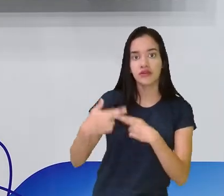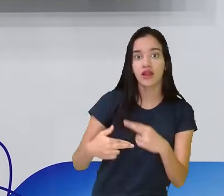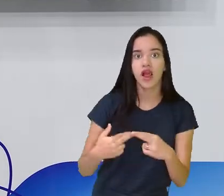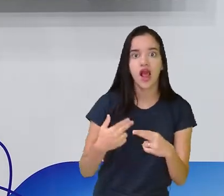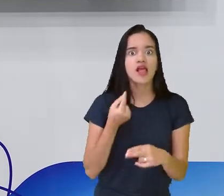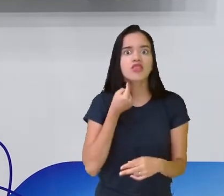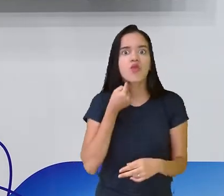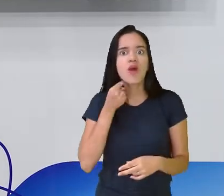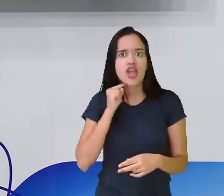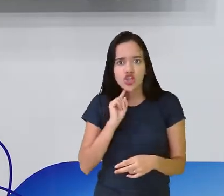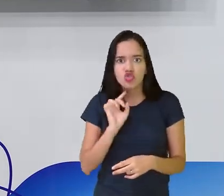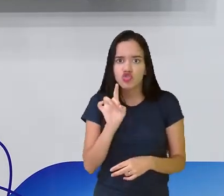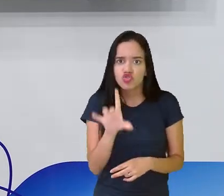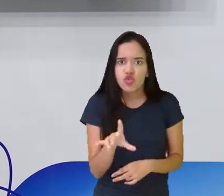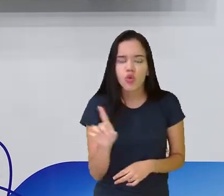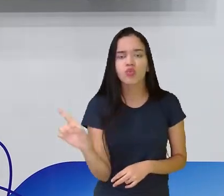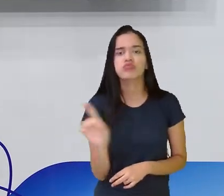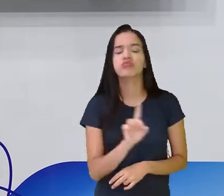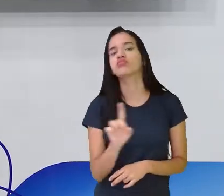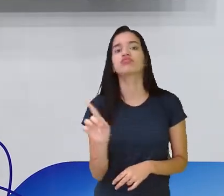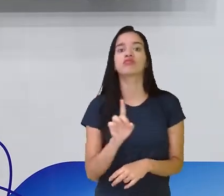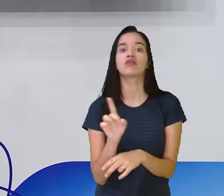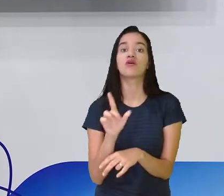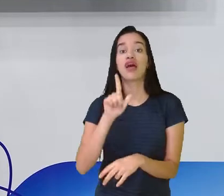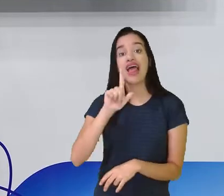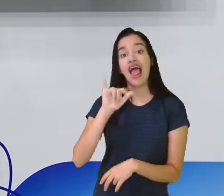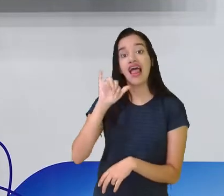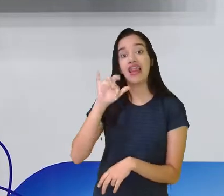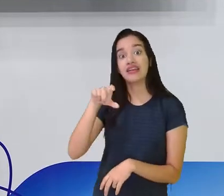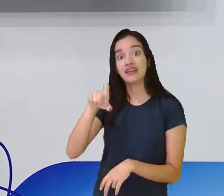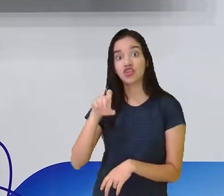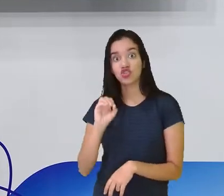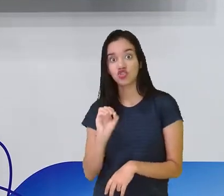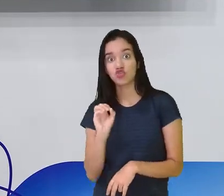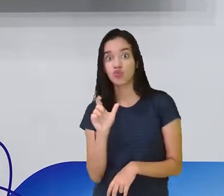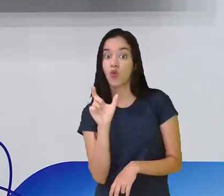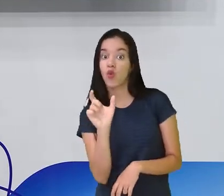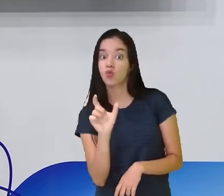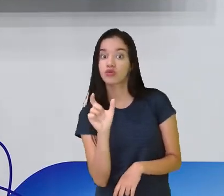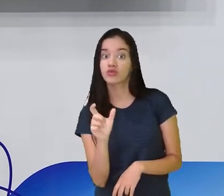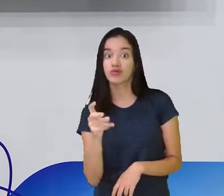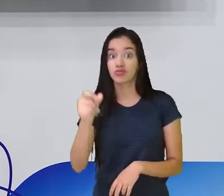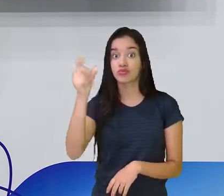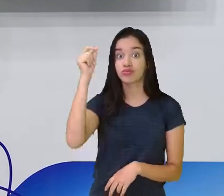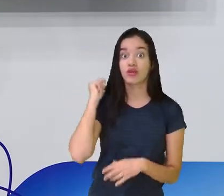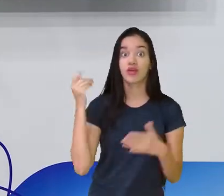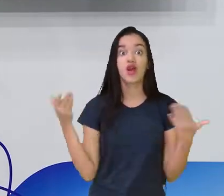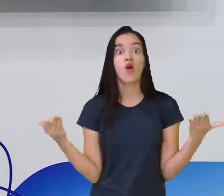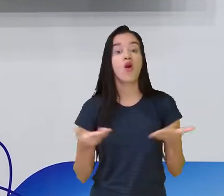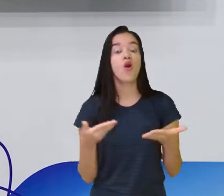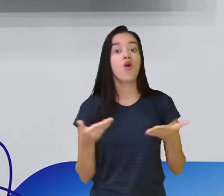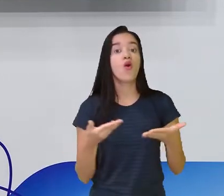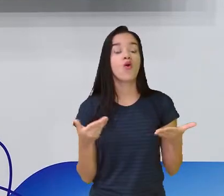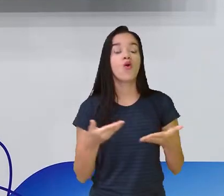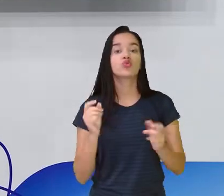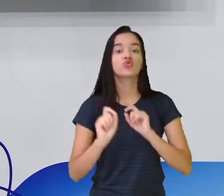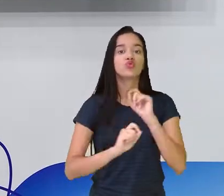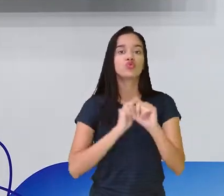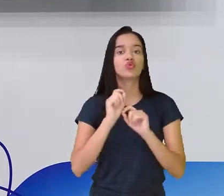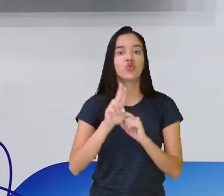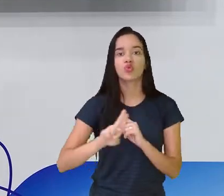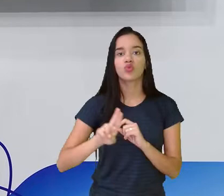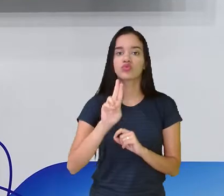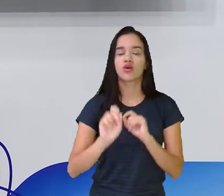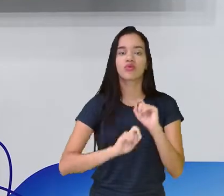é lixo somente. O lixo é um termo que a gente utilizava muito antigamente. Hoje a gente utiliza detritos. Esses